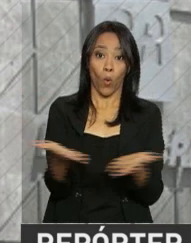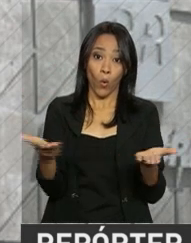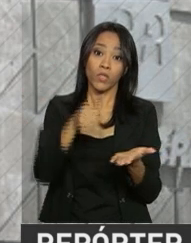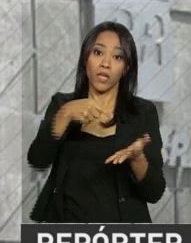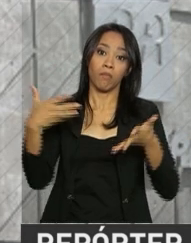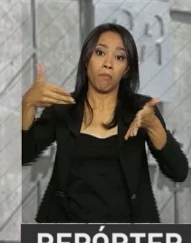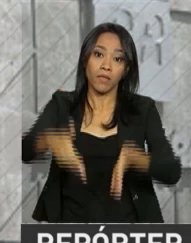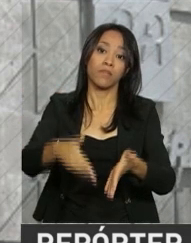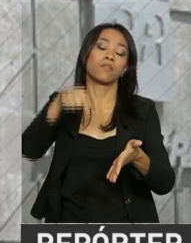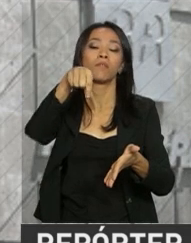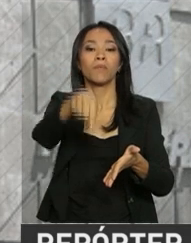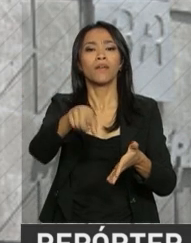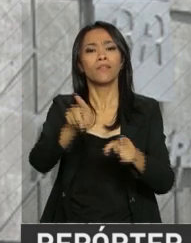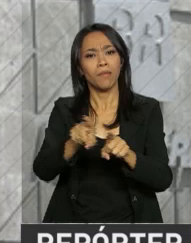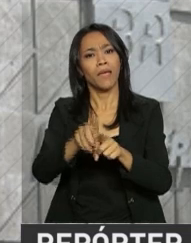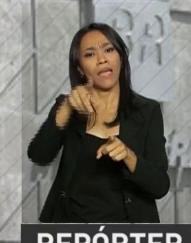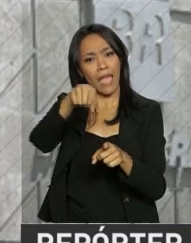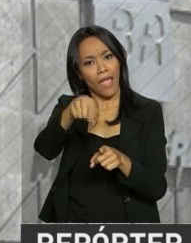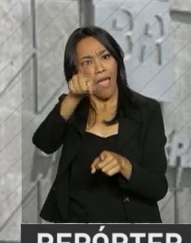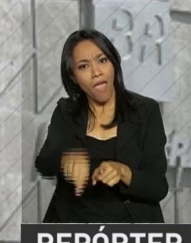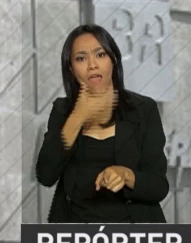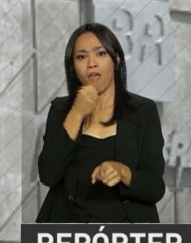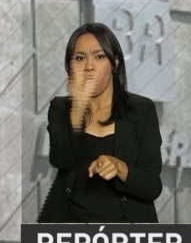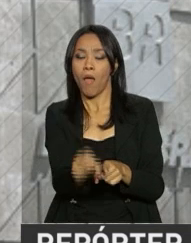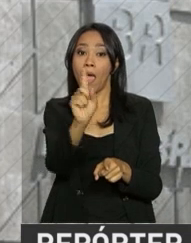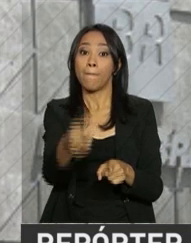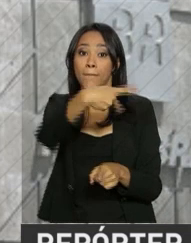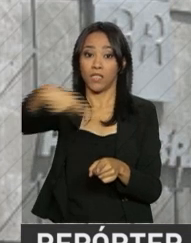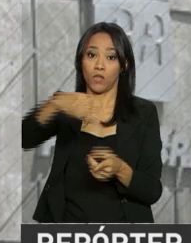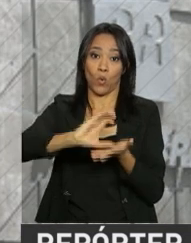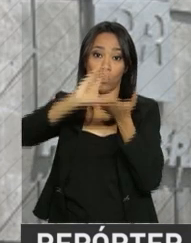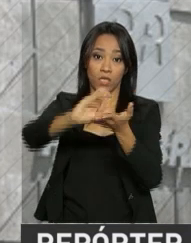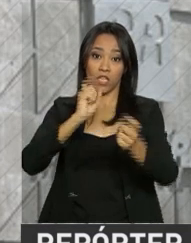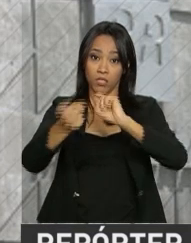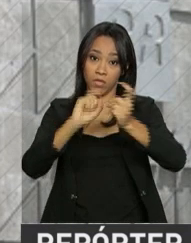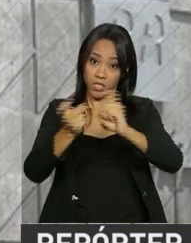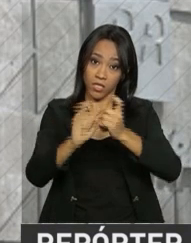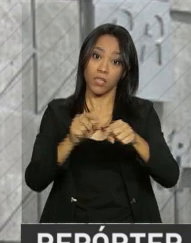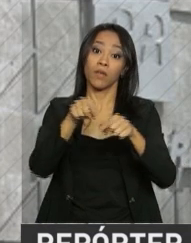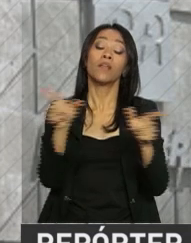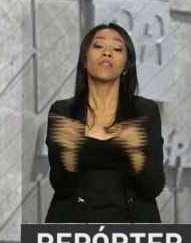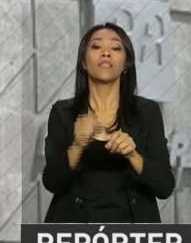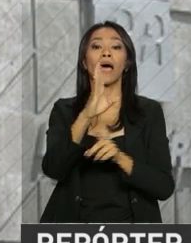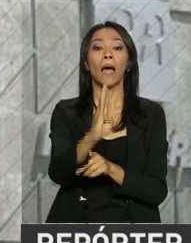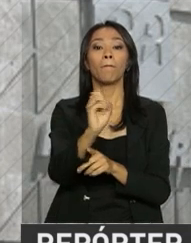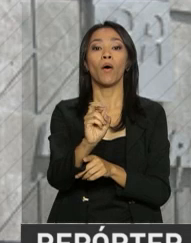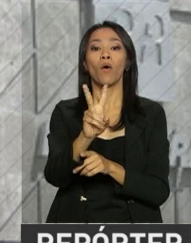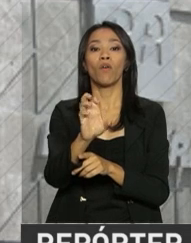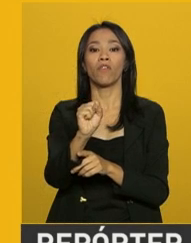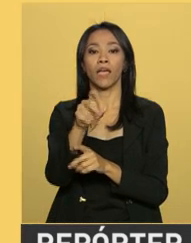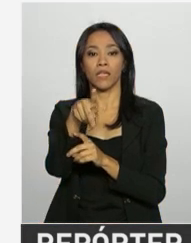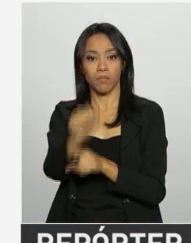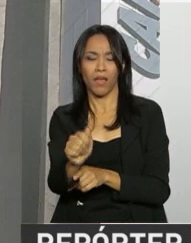SBR Global parente também é Presidente do Conselho de administração da BMF Bovespa desde março de